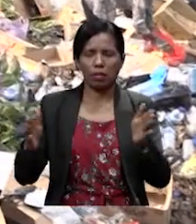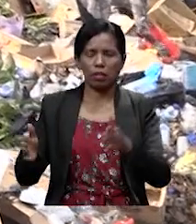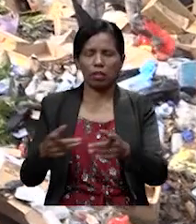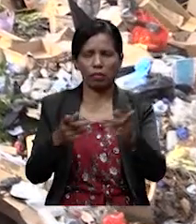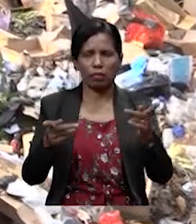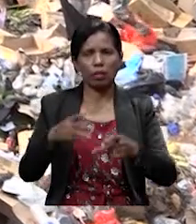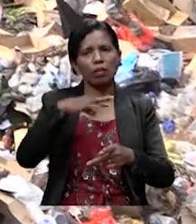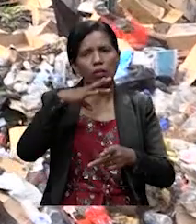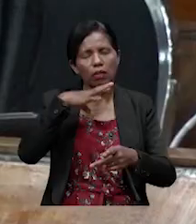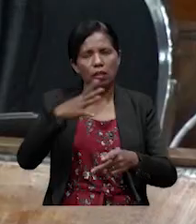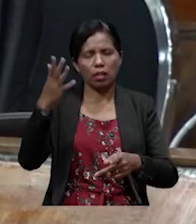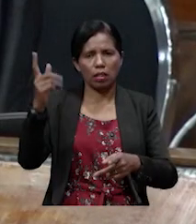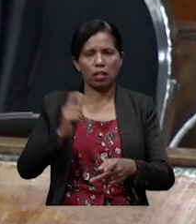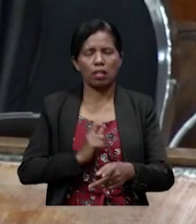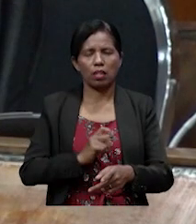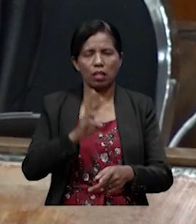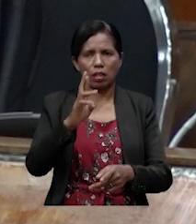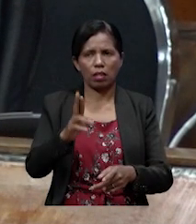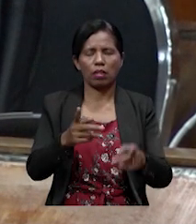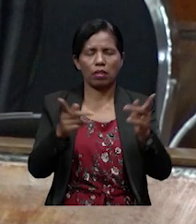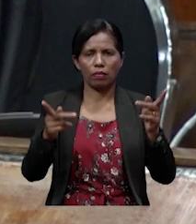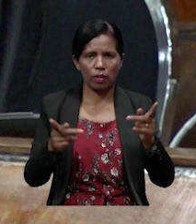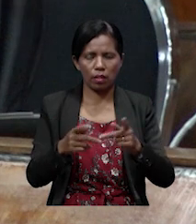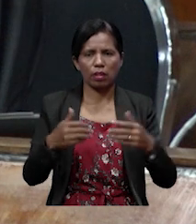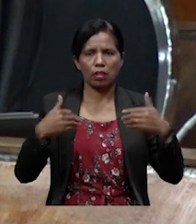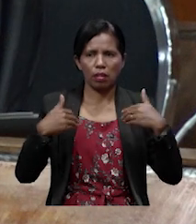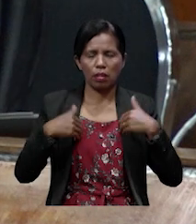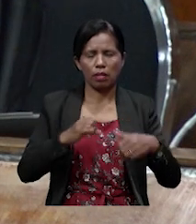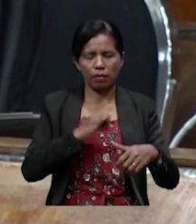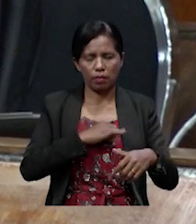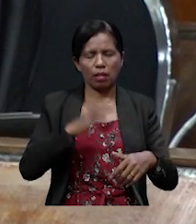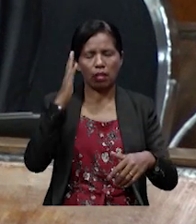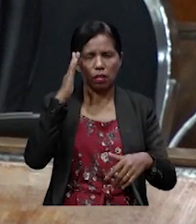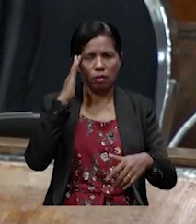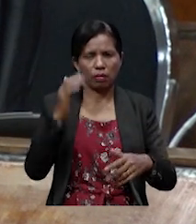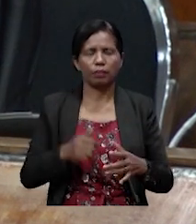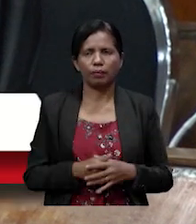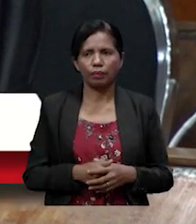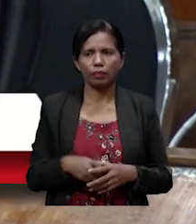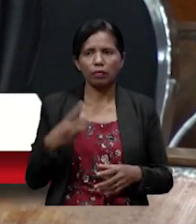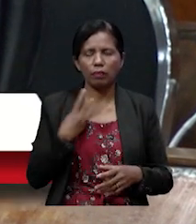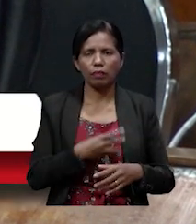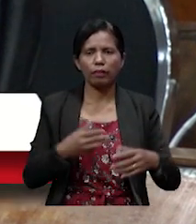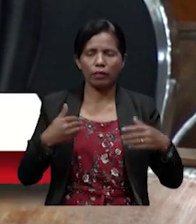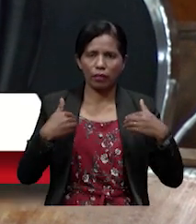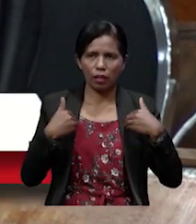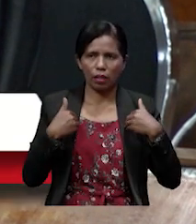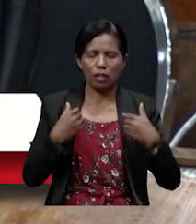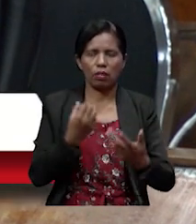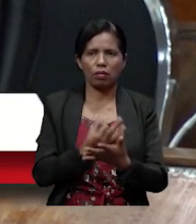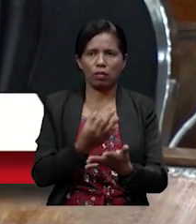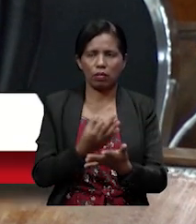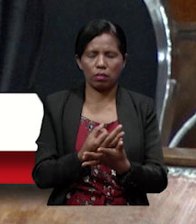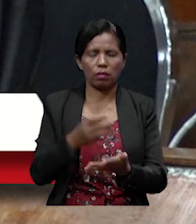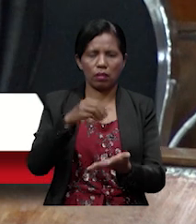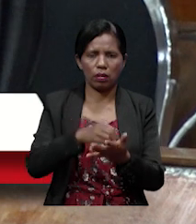ho ia tibar ho fati sira neve makia, ia hone ia tempo liu ba, ia orçamento ida neve maka alocado bo